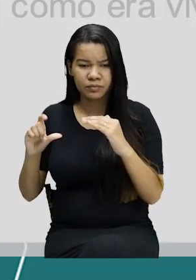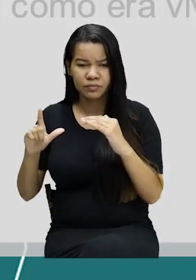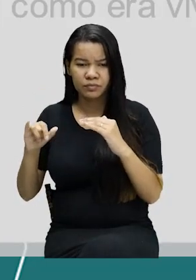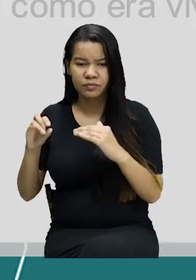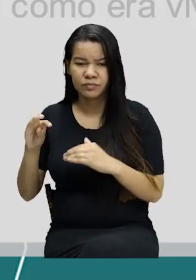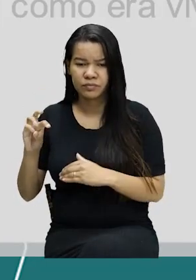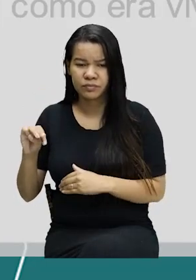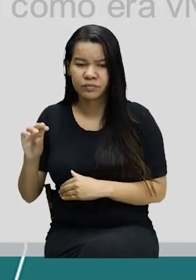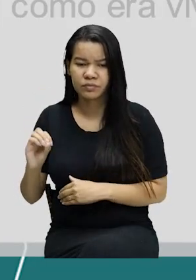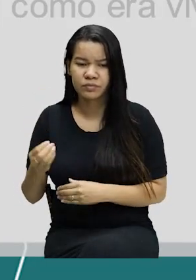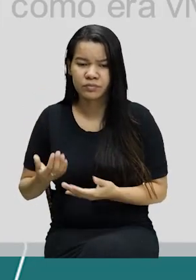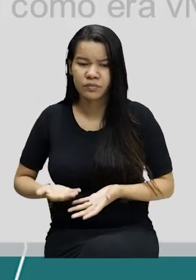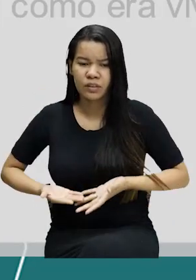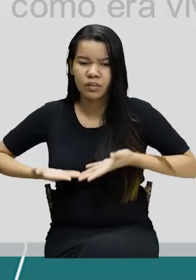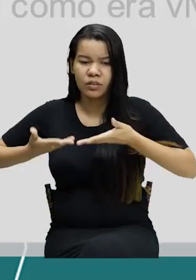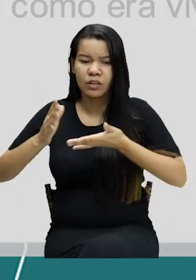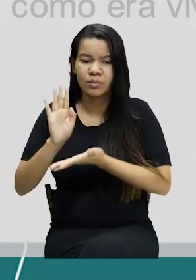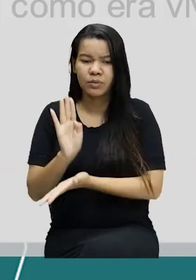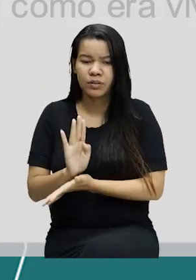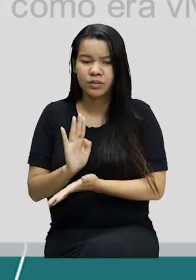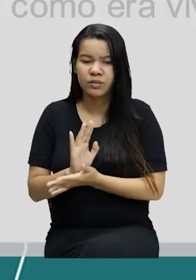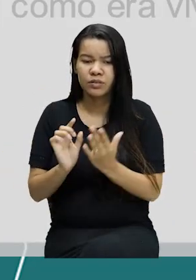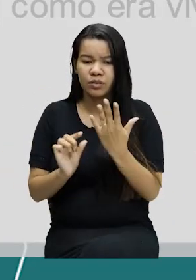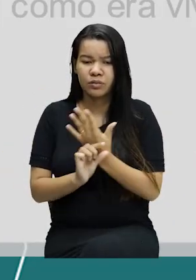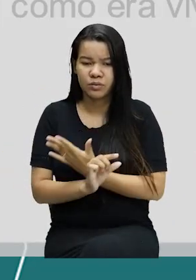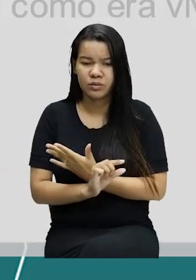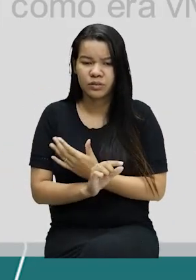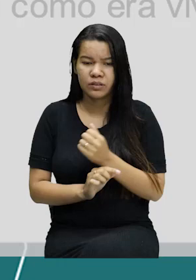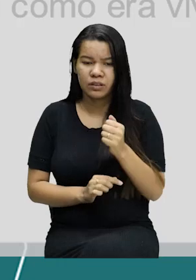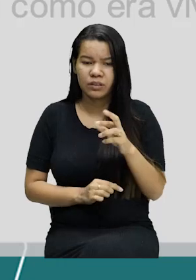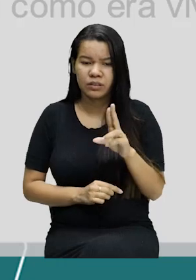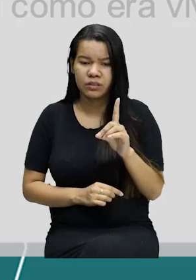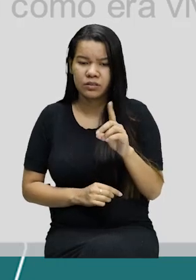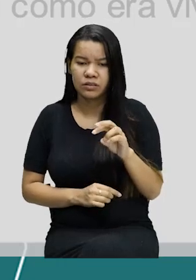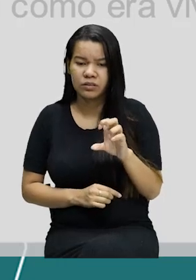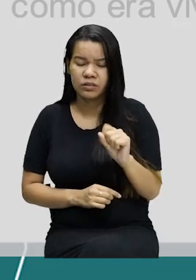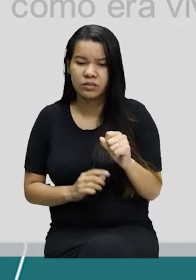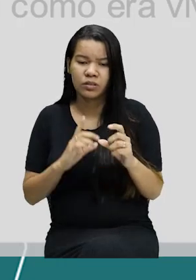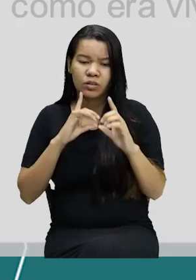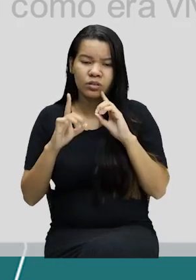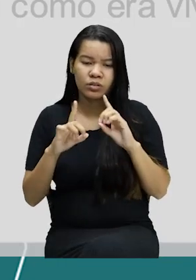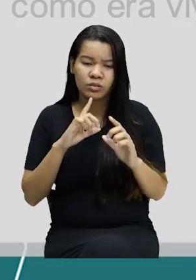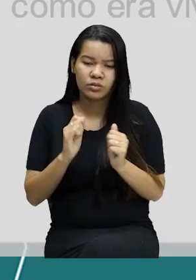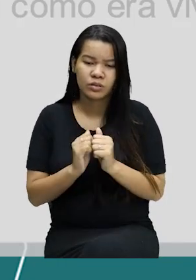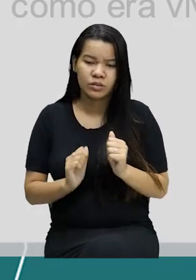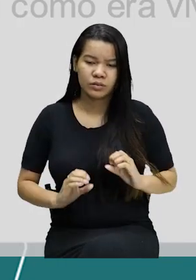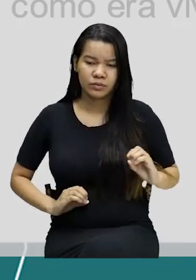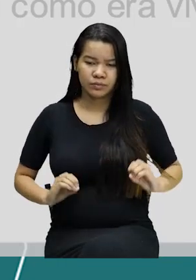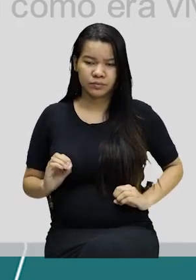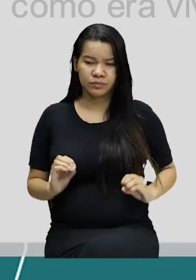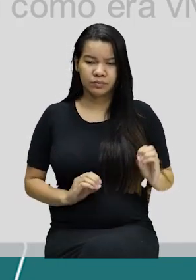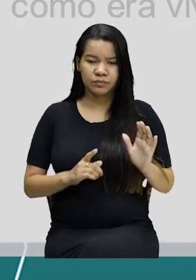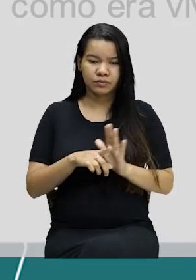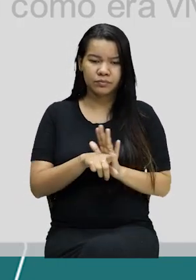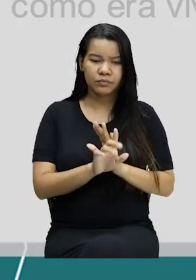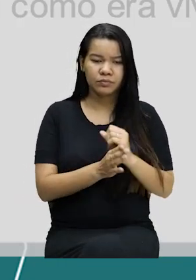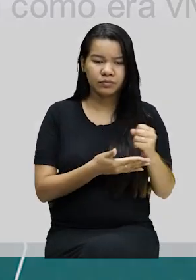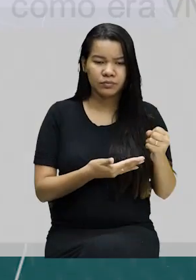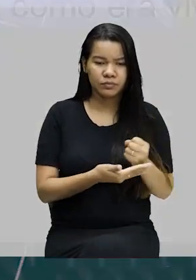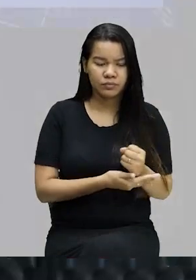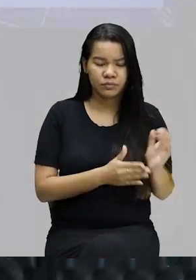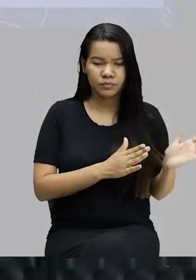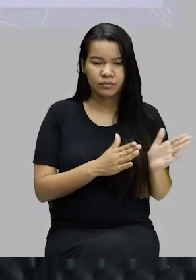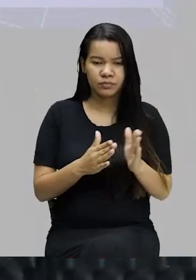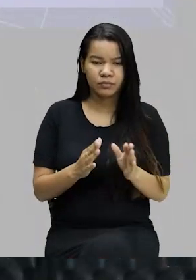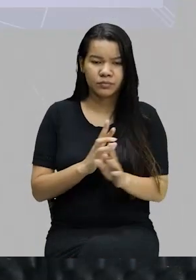autores árcades dialogam em suas obras com questões fundamentais da época, tais como a relação entre o homem e a riqueza ou